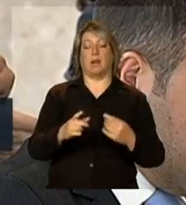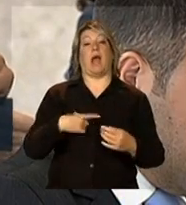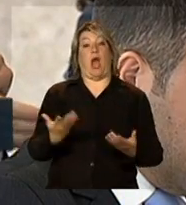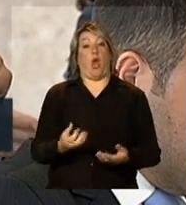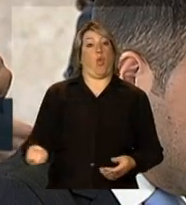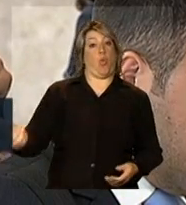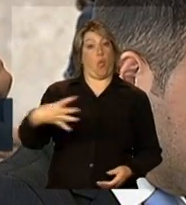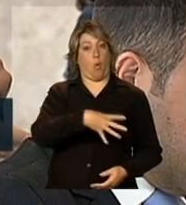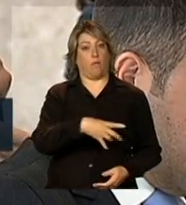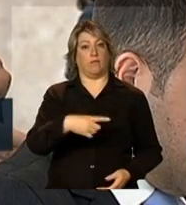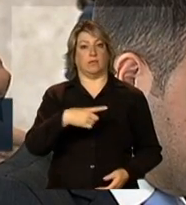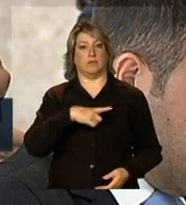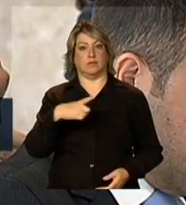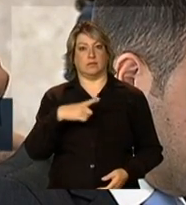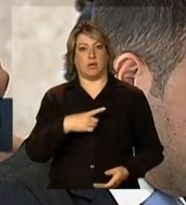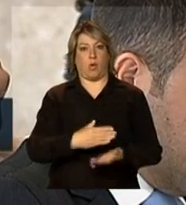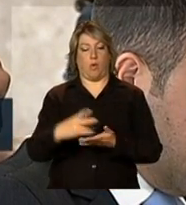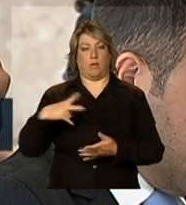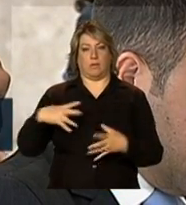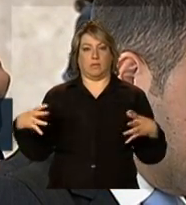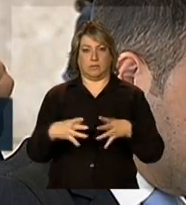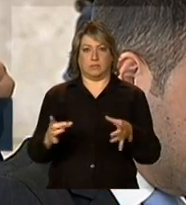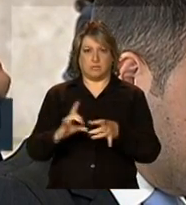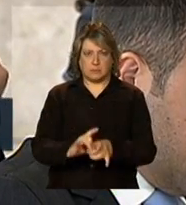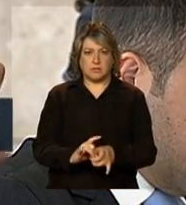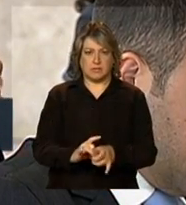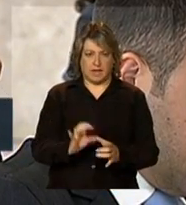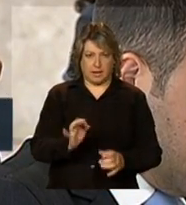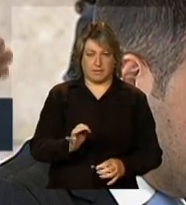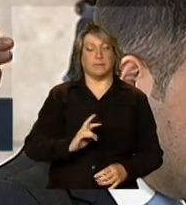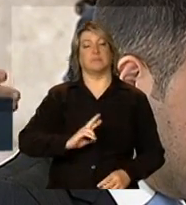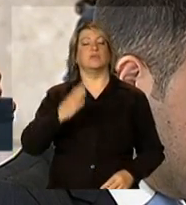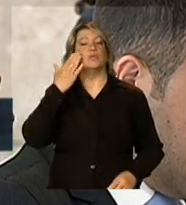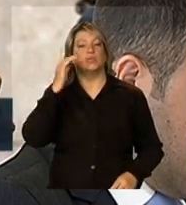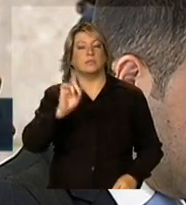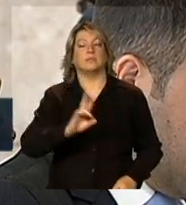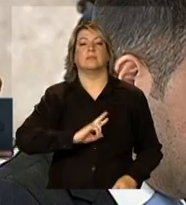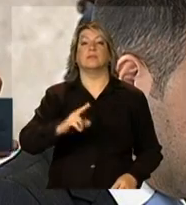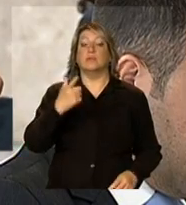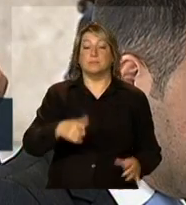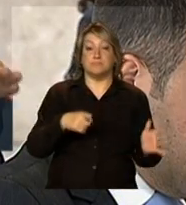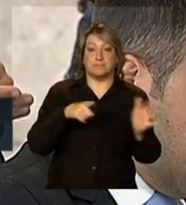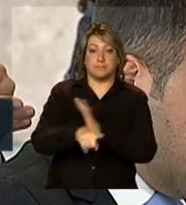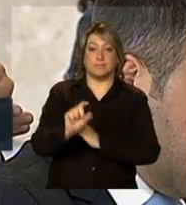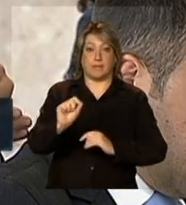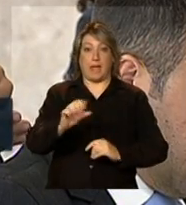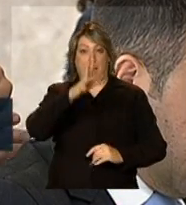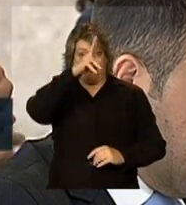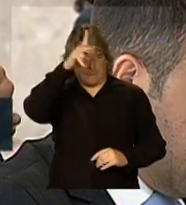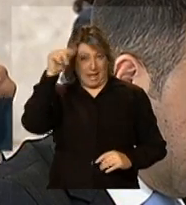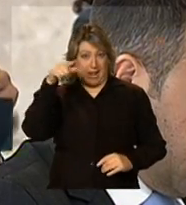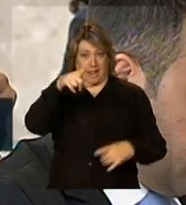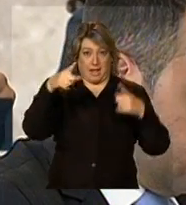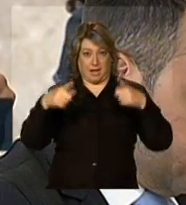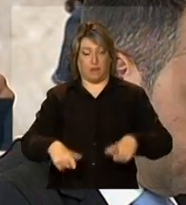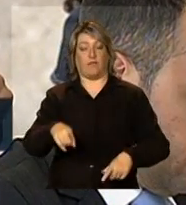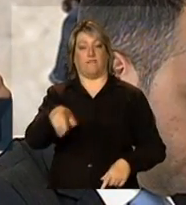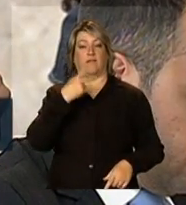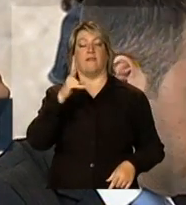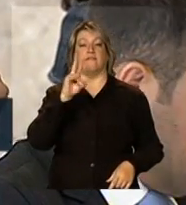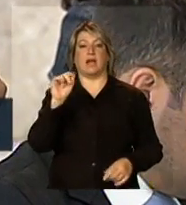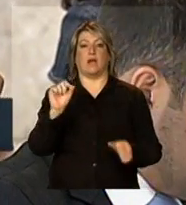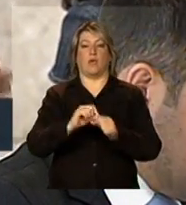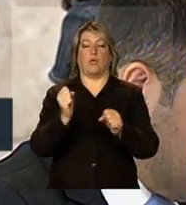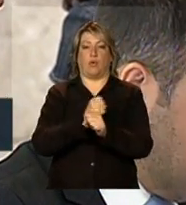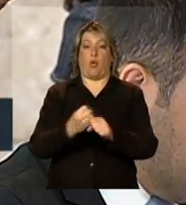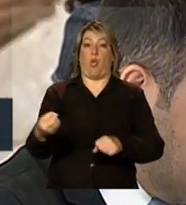que vai ser administrado pela iniciativa privada. Não entendi. Em Manaus, por exemplo, vai ser, o senhor disse que vai ser construído um novo porto.